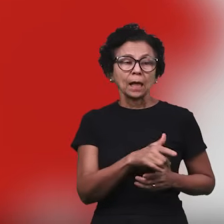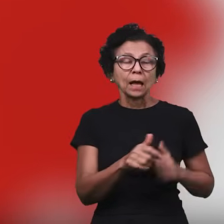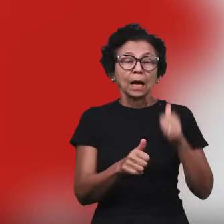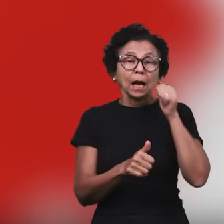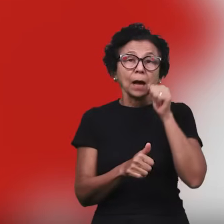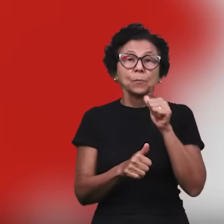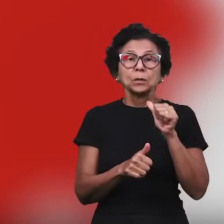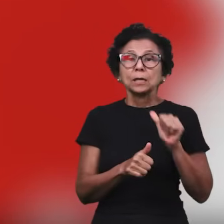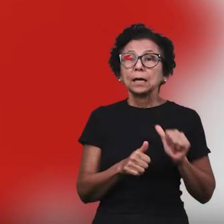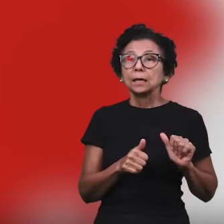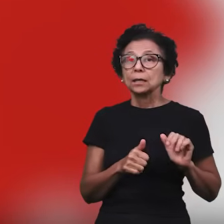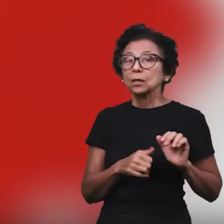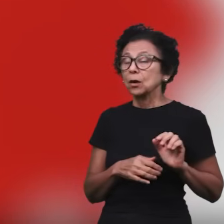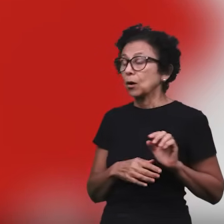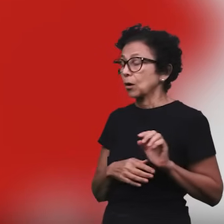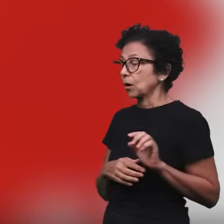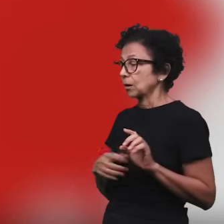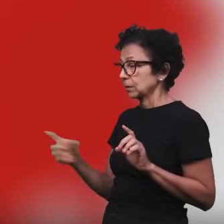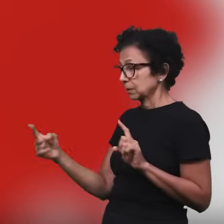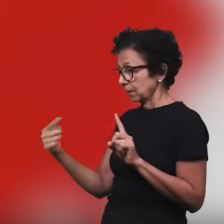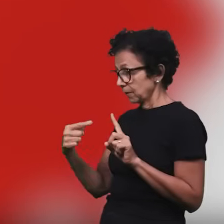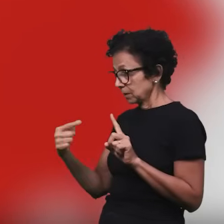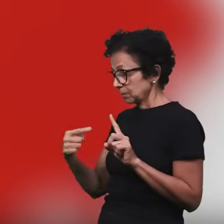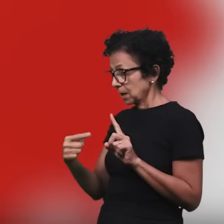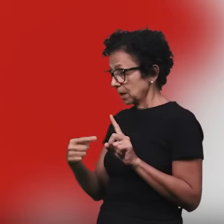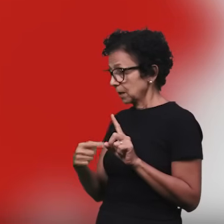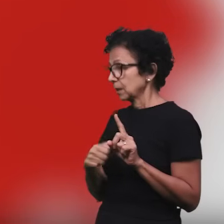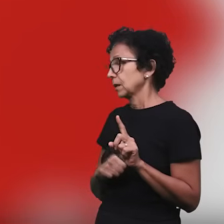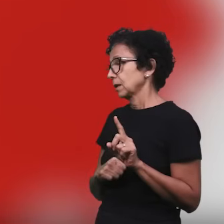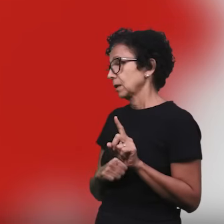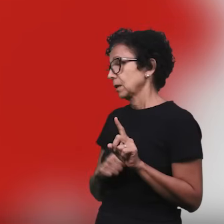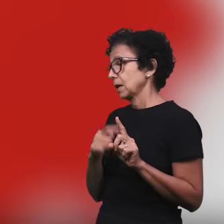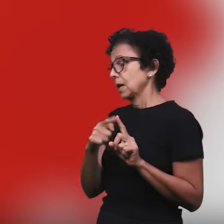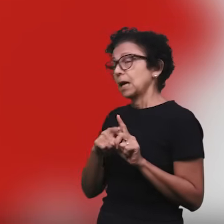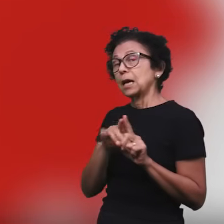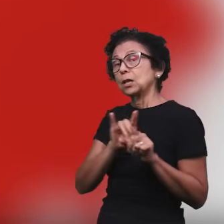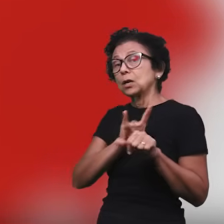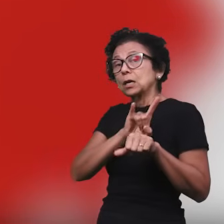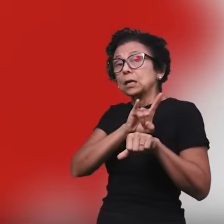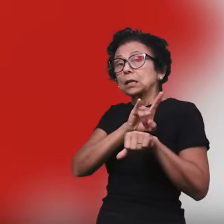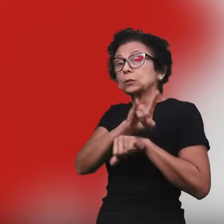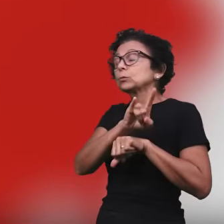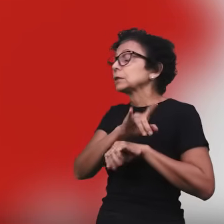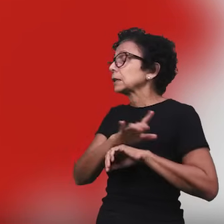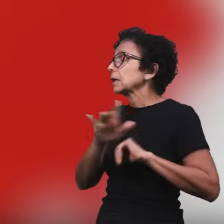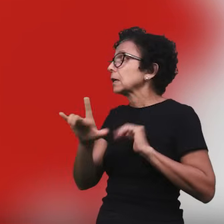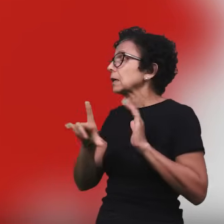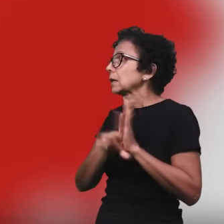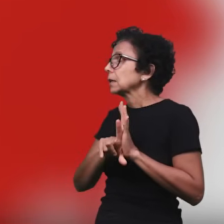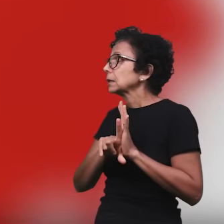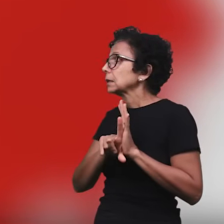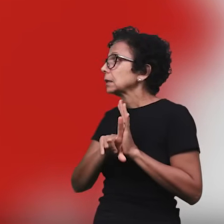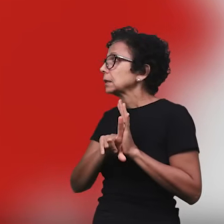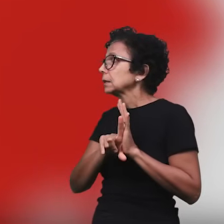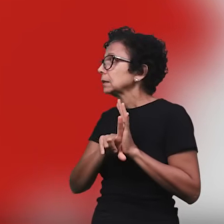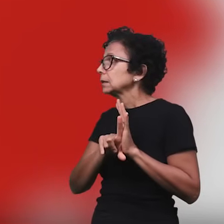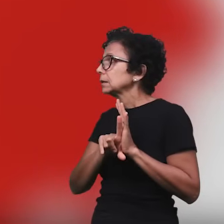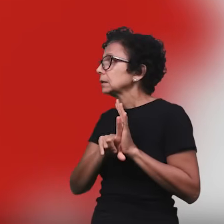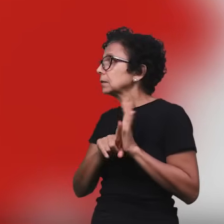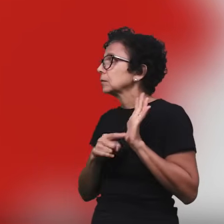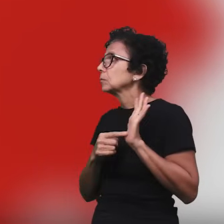a lei fala que tais deve ser apedrejada. E o que o senhor diz? Ele tinha duas saídas.